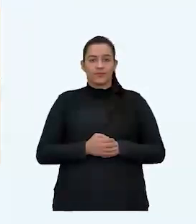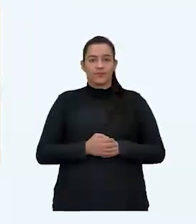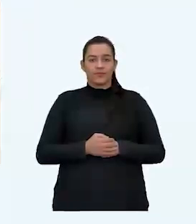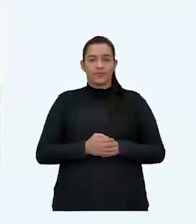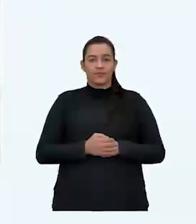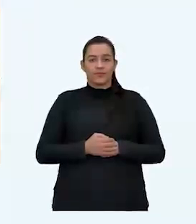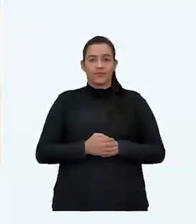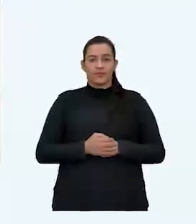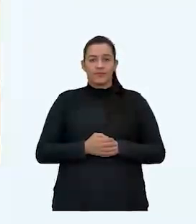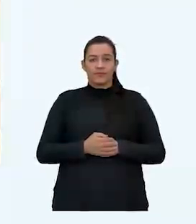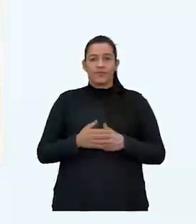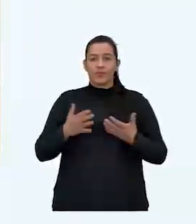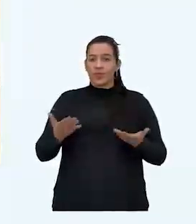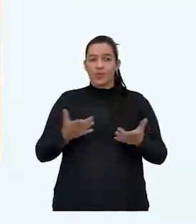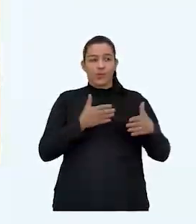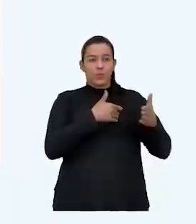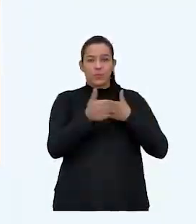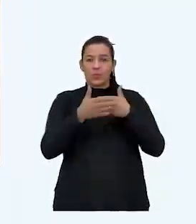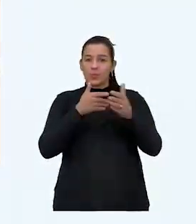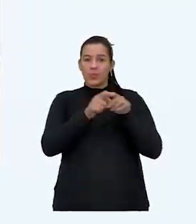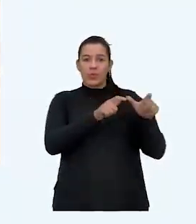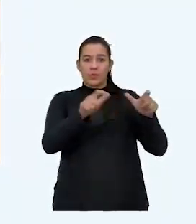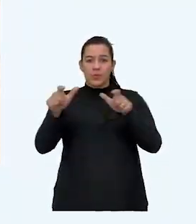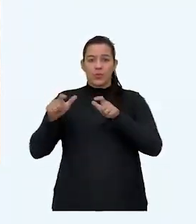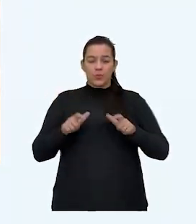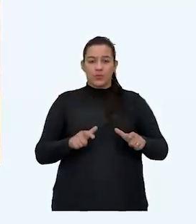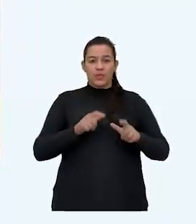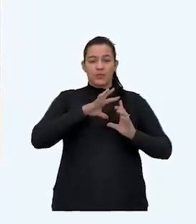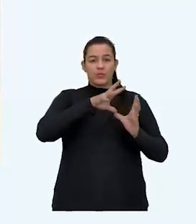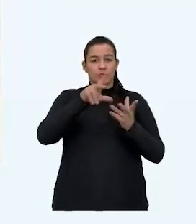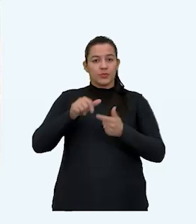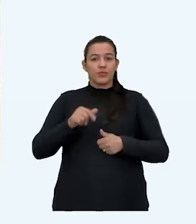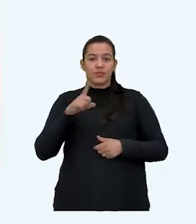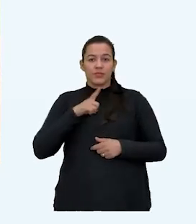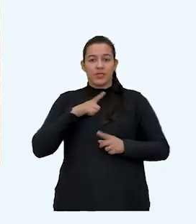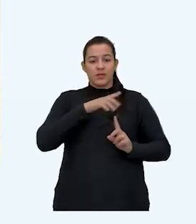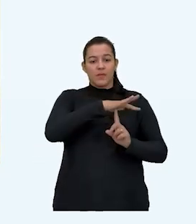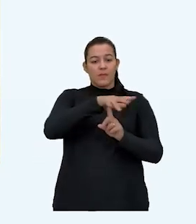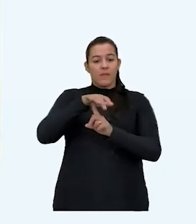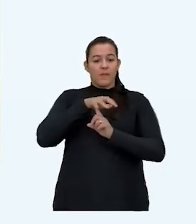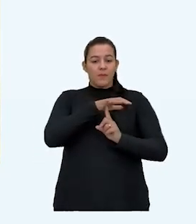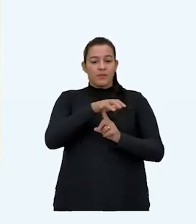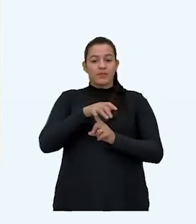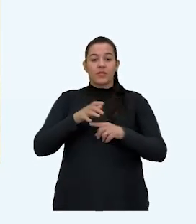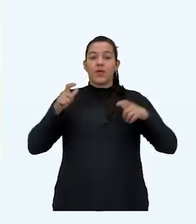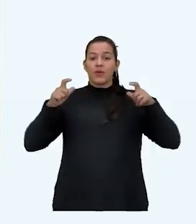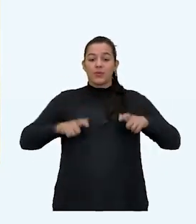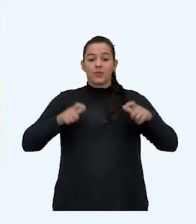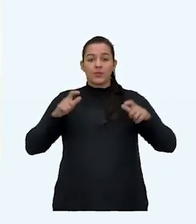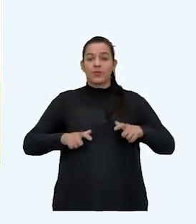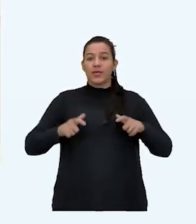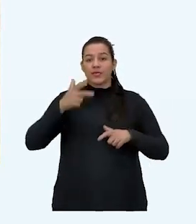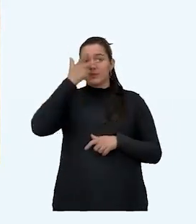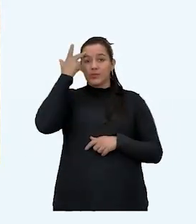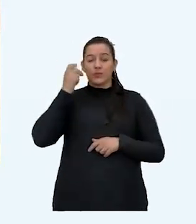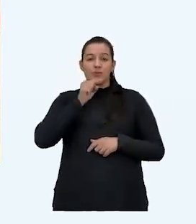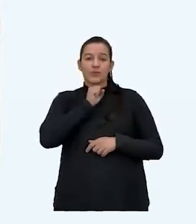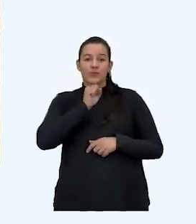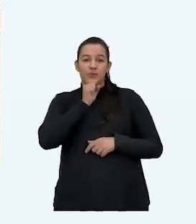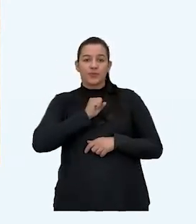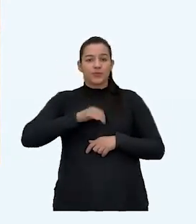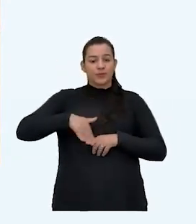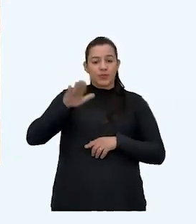Em qualquer lugar do mundo, uma praça pública como essa é geralmente o espaço preferido de idosos ou